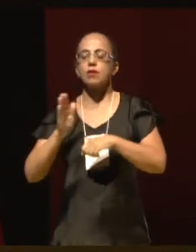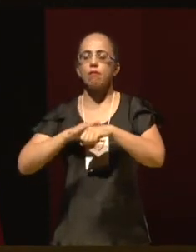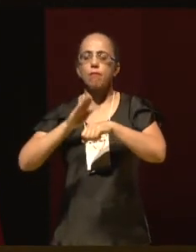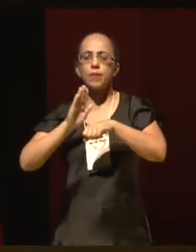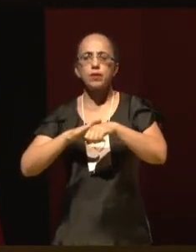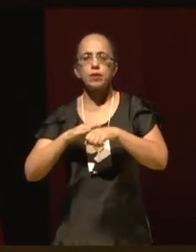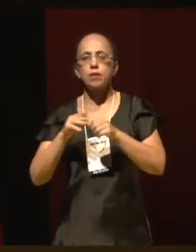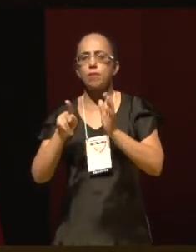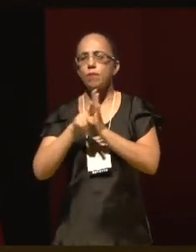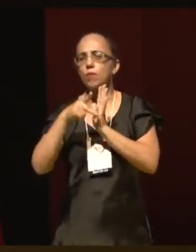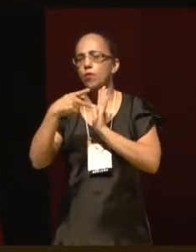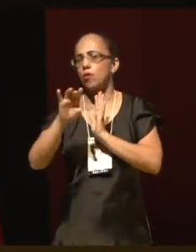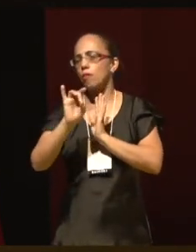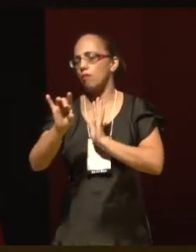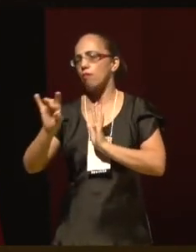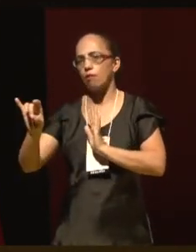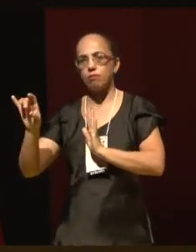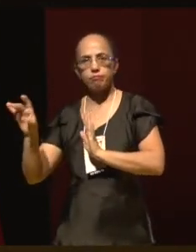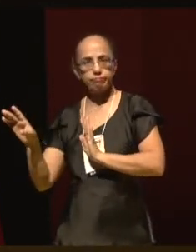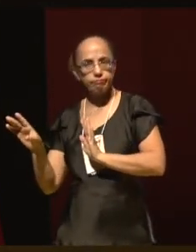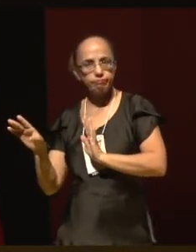que possa ter uma pessoa.